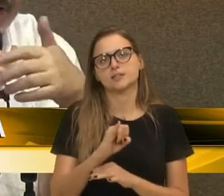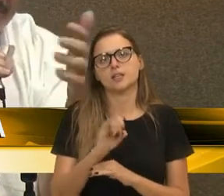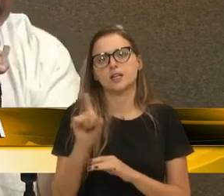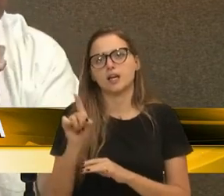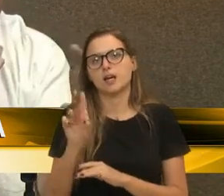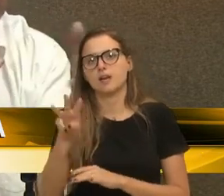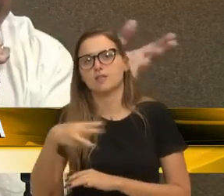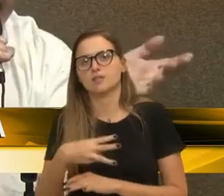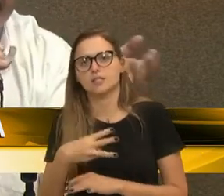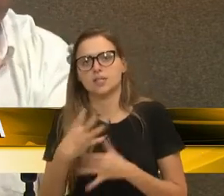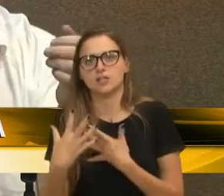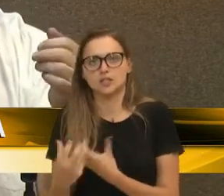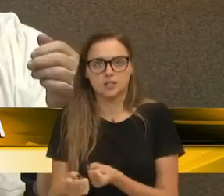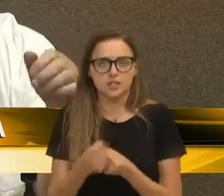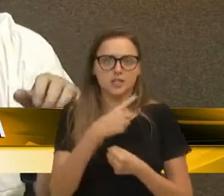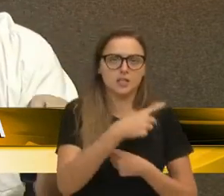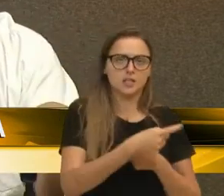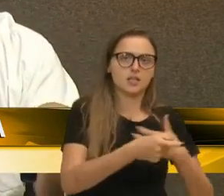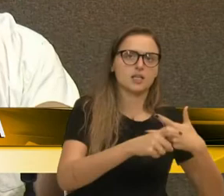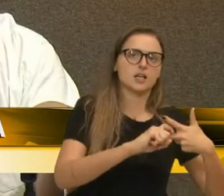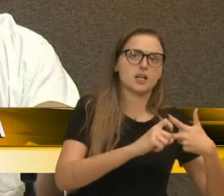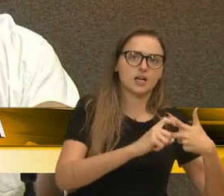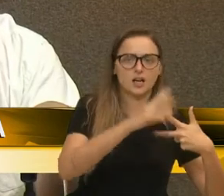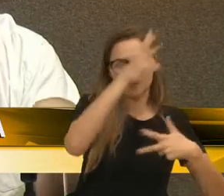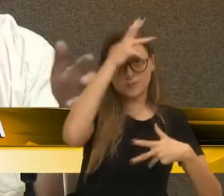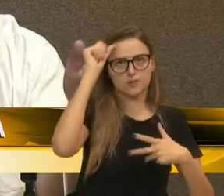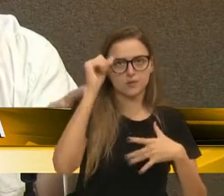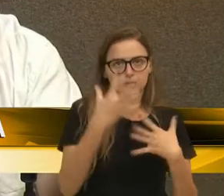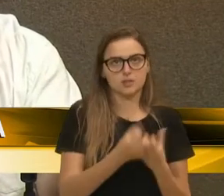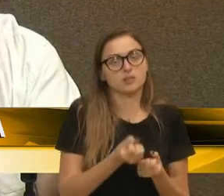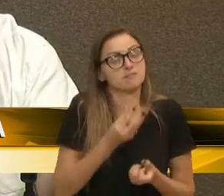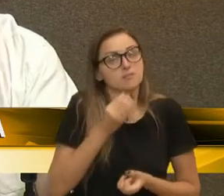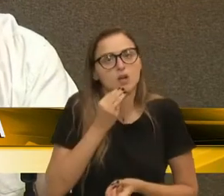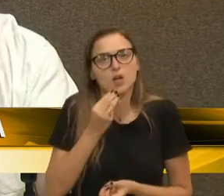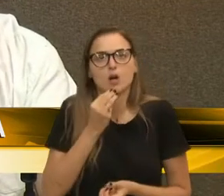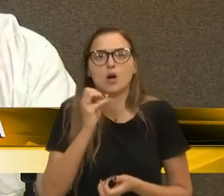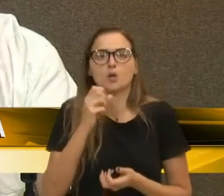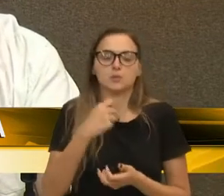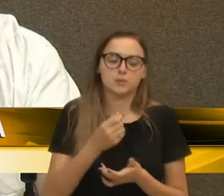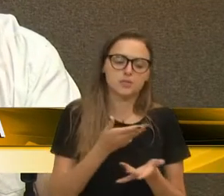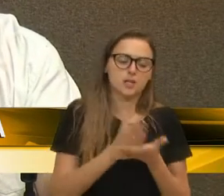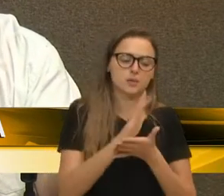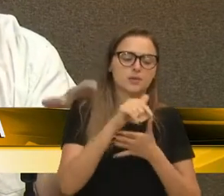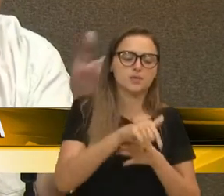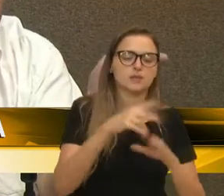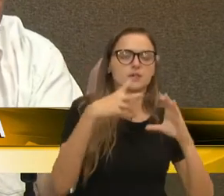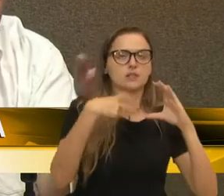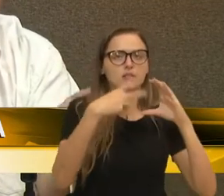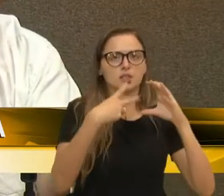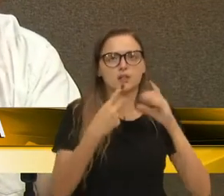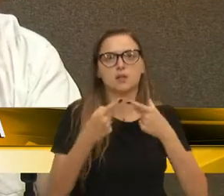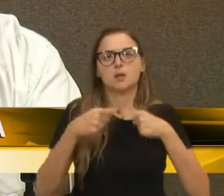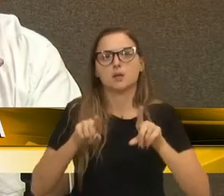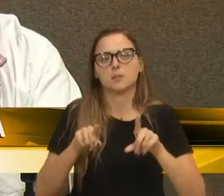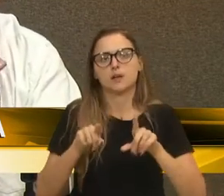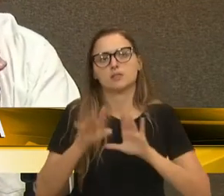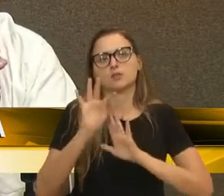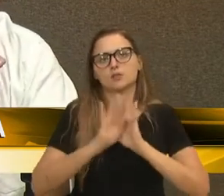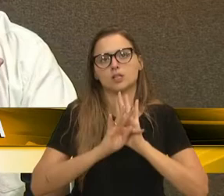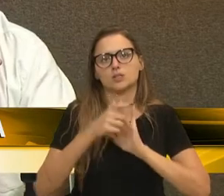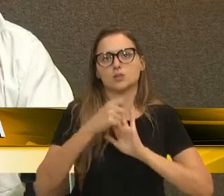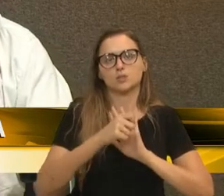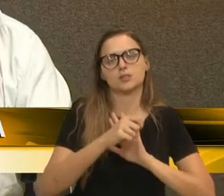né? No caso do Executivo, no caso da concessionária. E, obviamente, com a aprovação dessa Casa. Mas a mensagem, obrigatoriamente, deveria ser